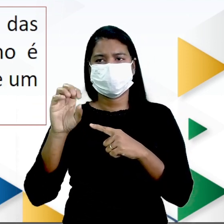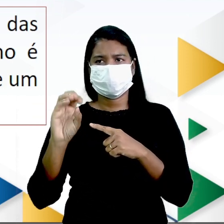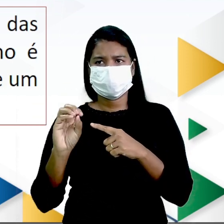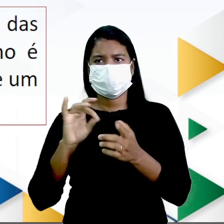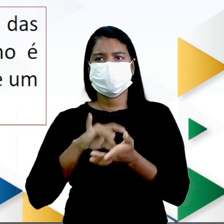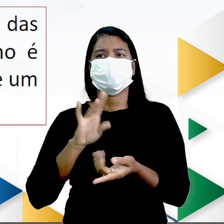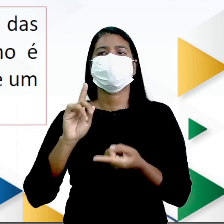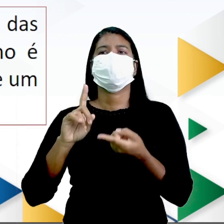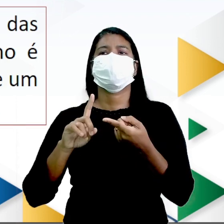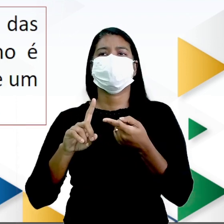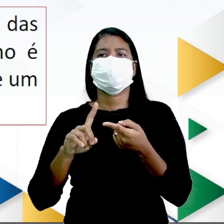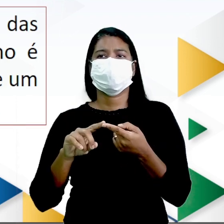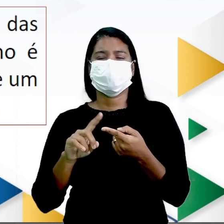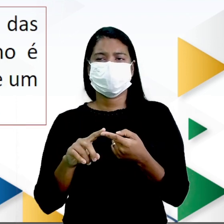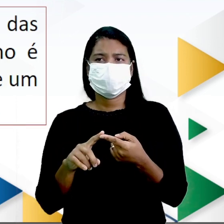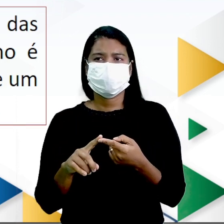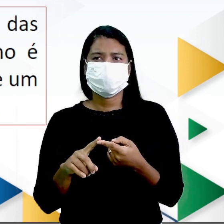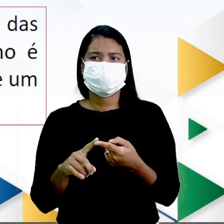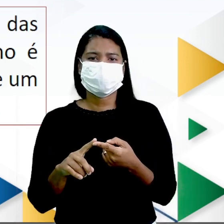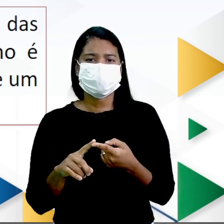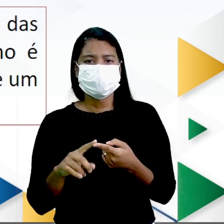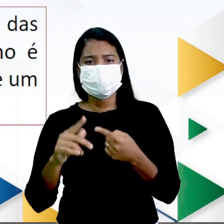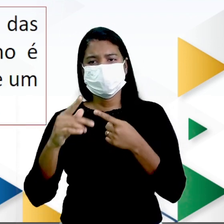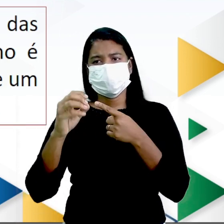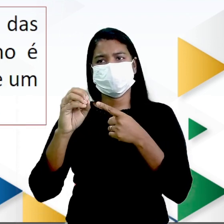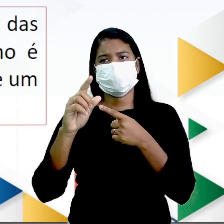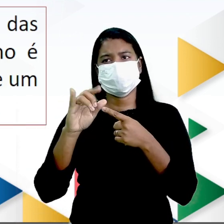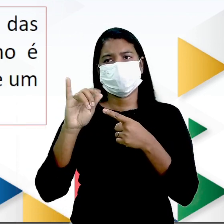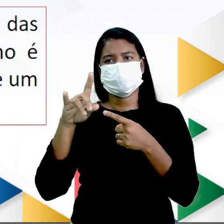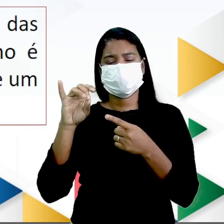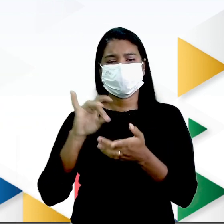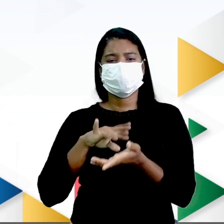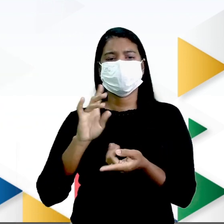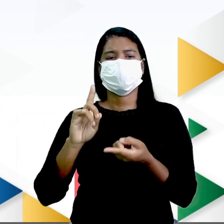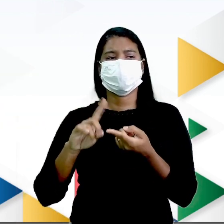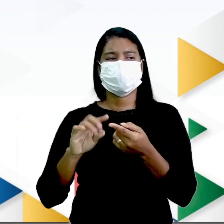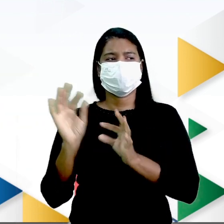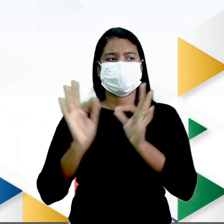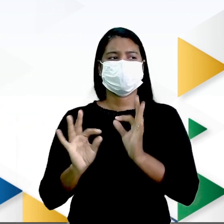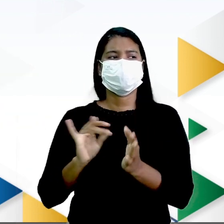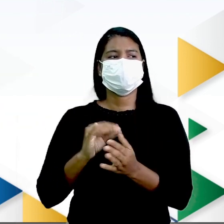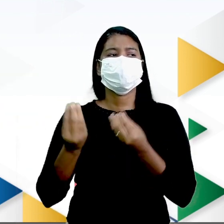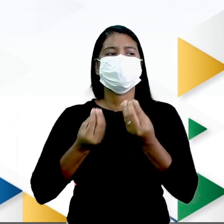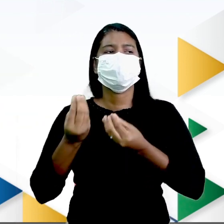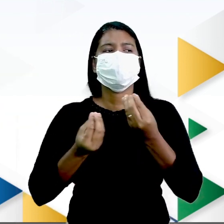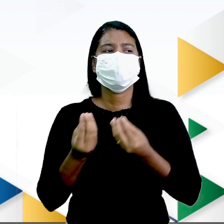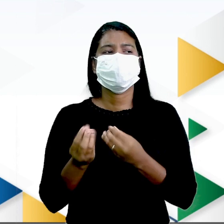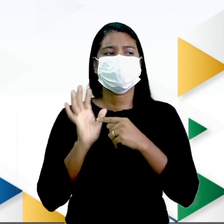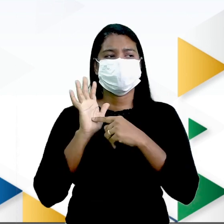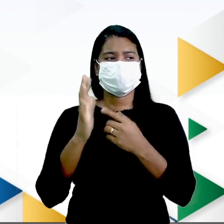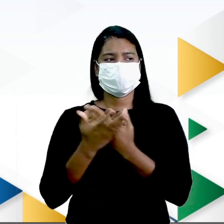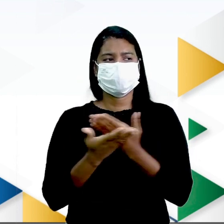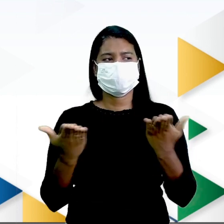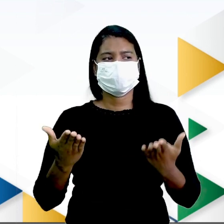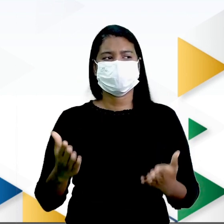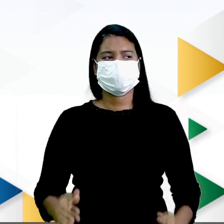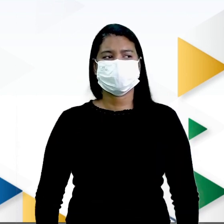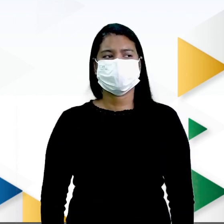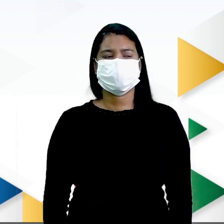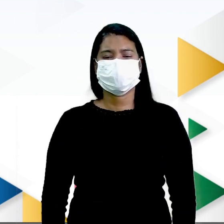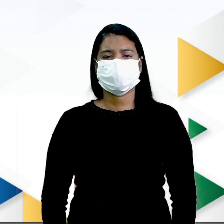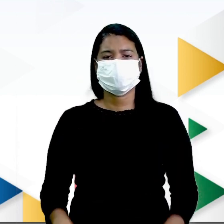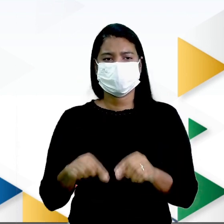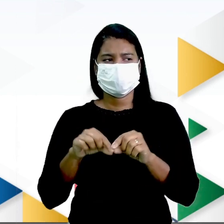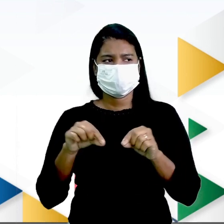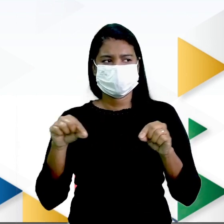ângulos externos de um polígono regular também são congruentes. Então, de que forma? Deixa eu te mostrar, tá? Qual a medida